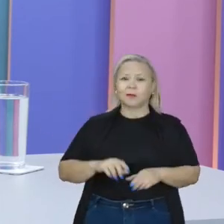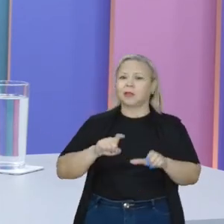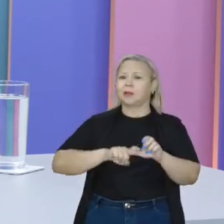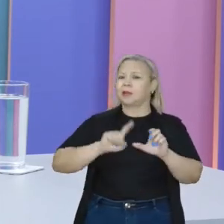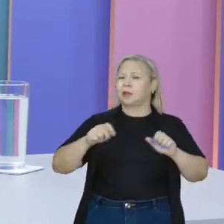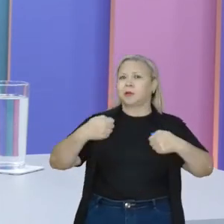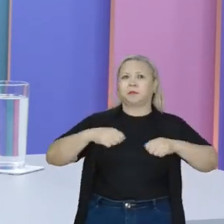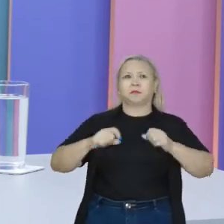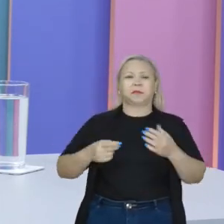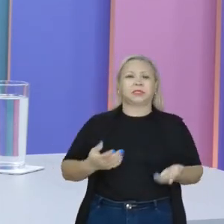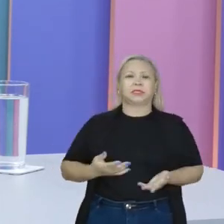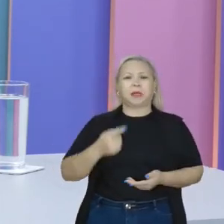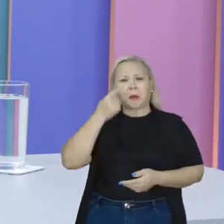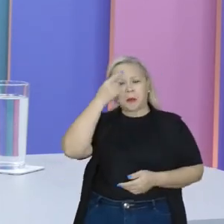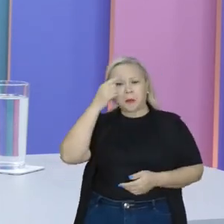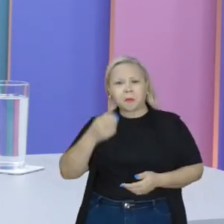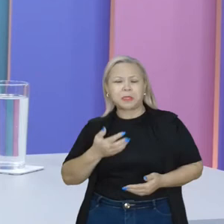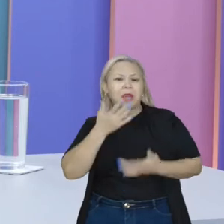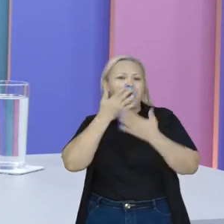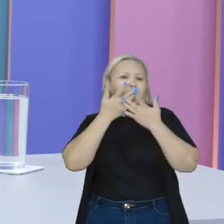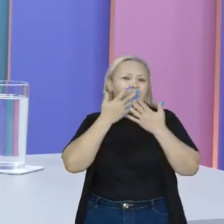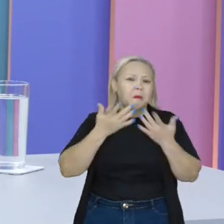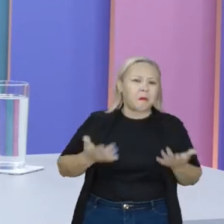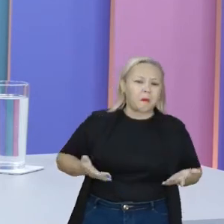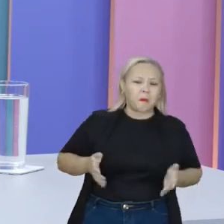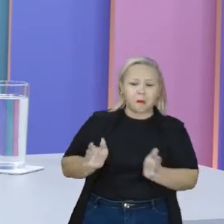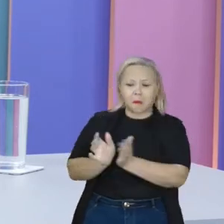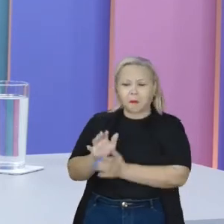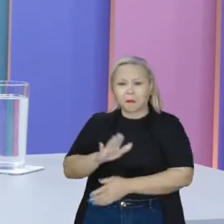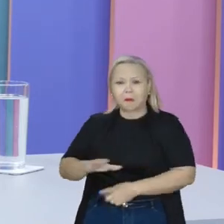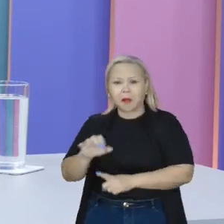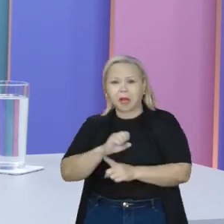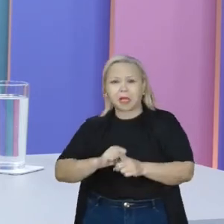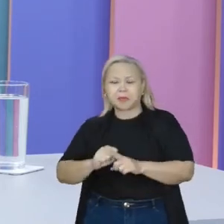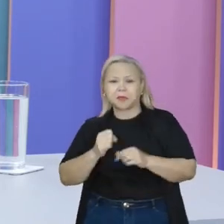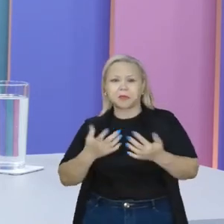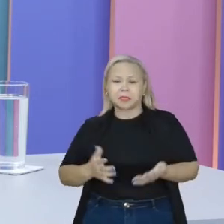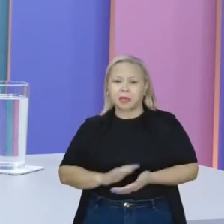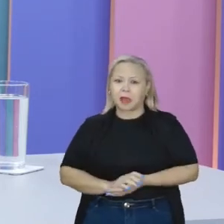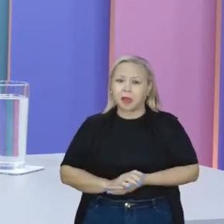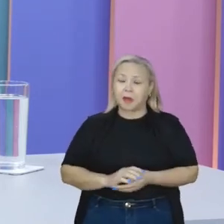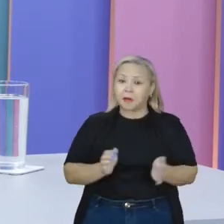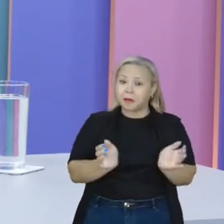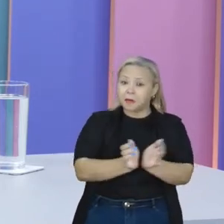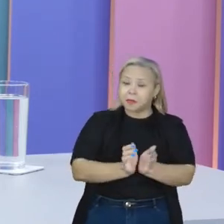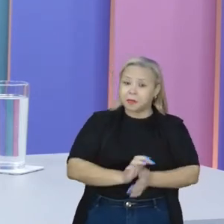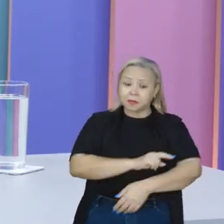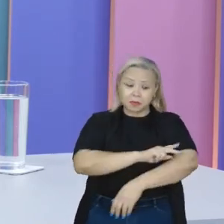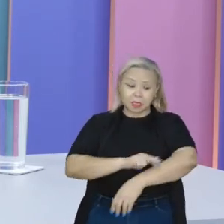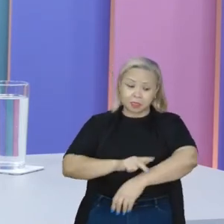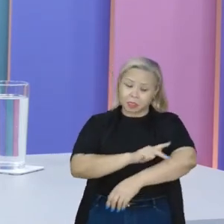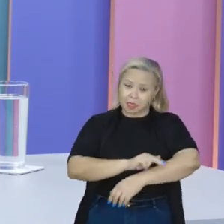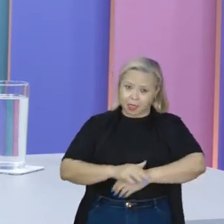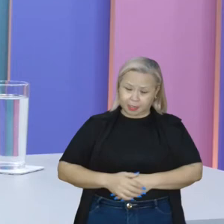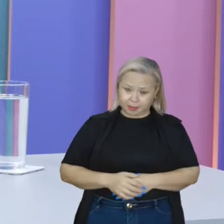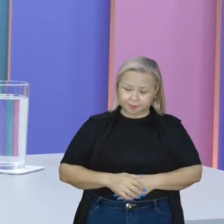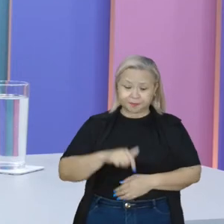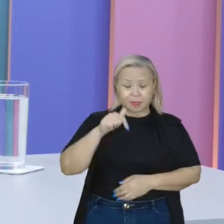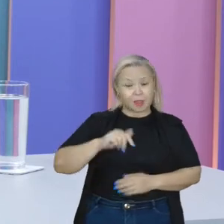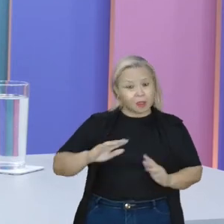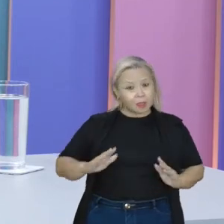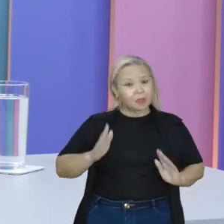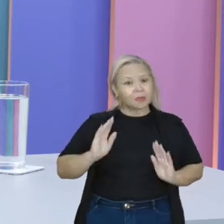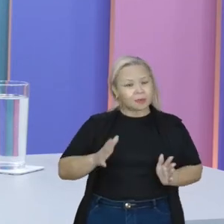sua religião, da sua classe social. Né? Então, isso foi uma grande contribuição do nosso partido, e aqui já